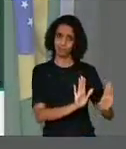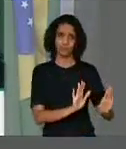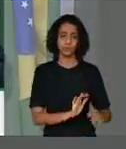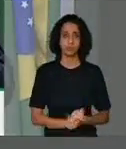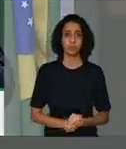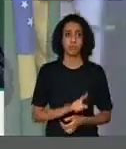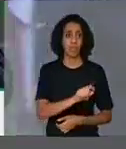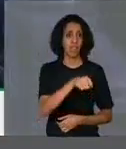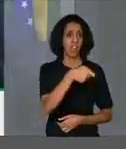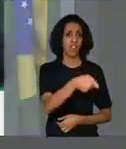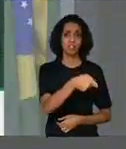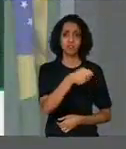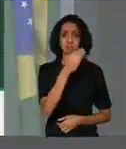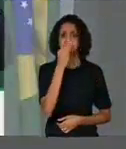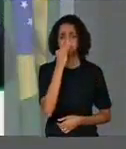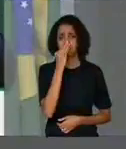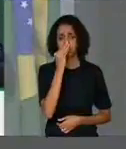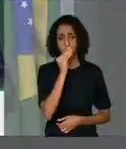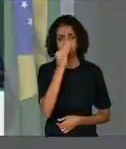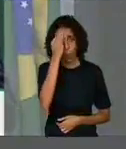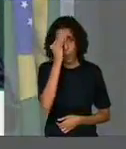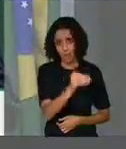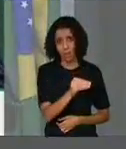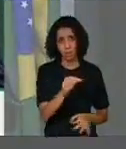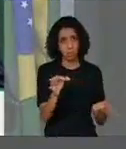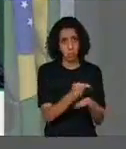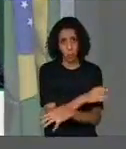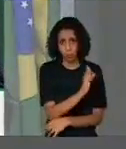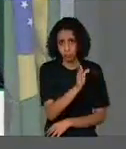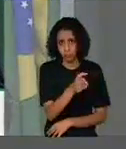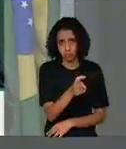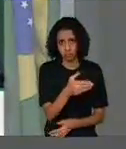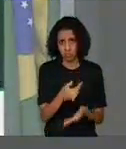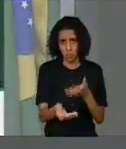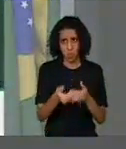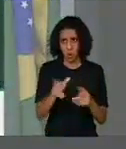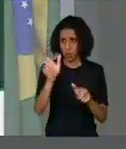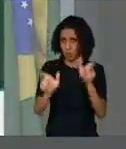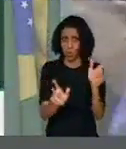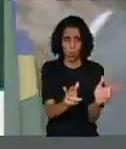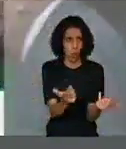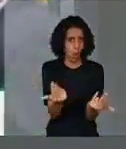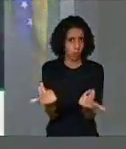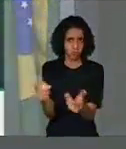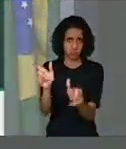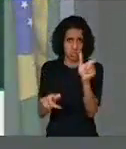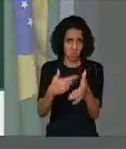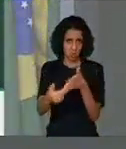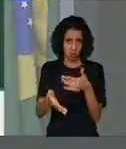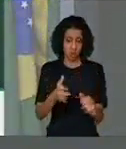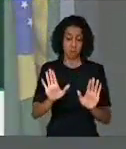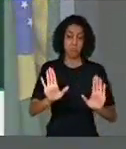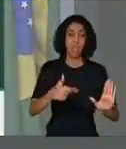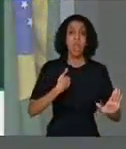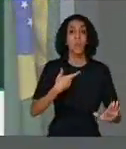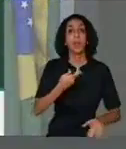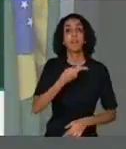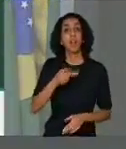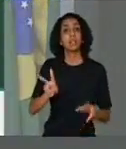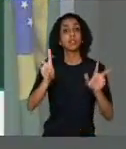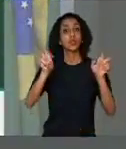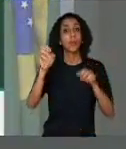um condenado de segunda instância como qualquer outro. Eu quero falar é do meu país, é do